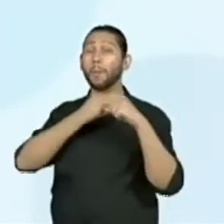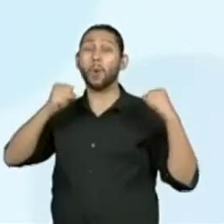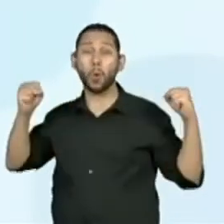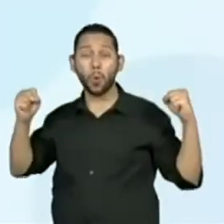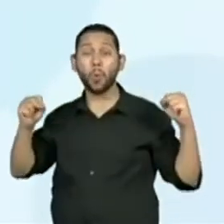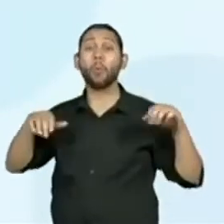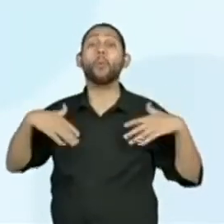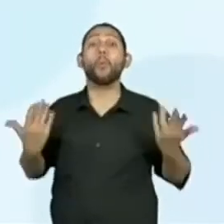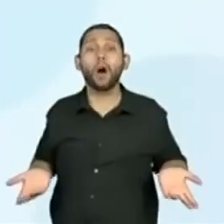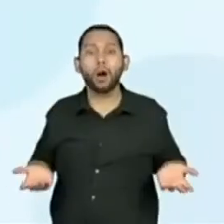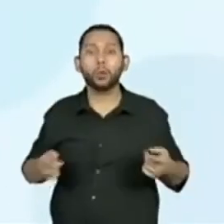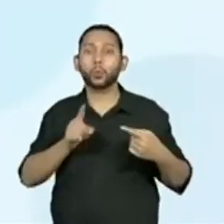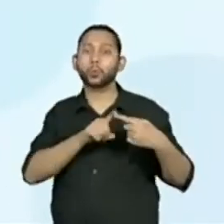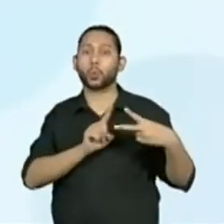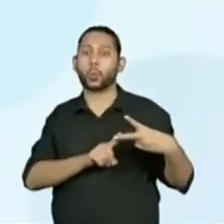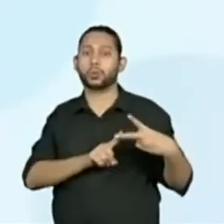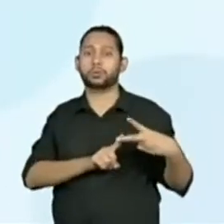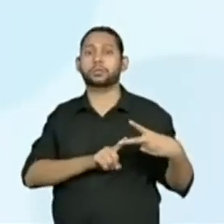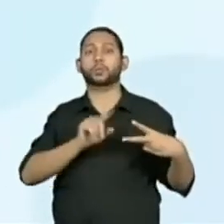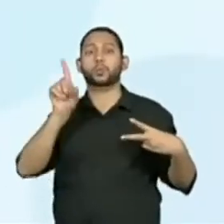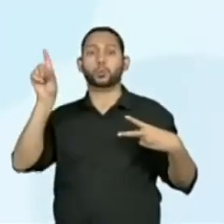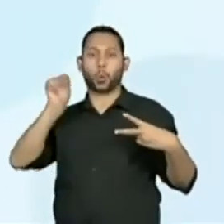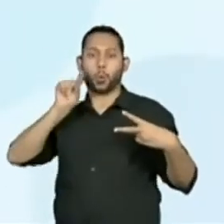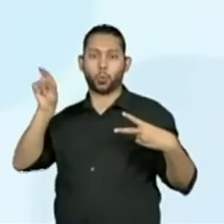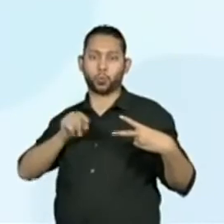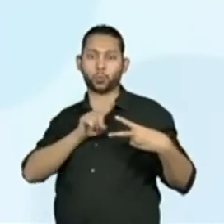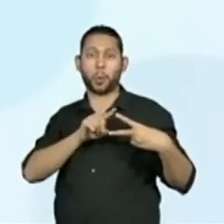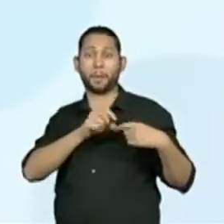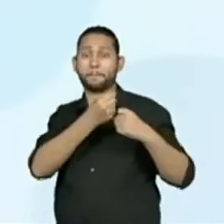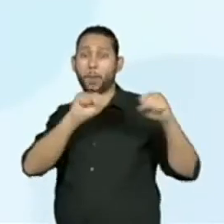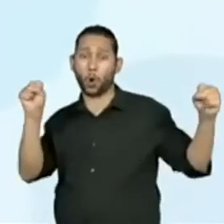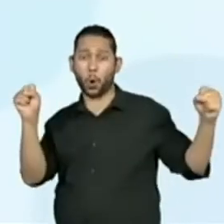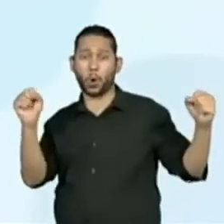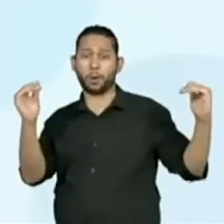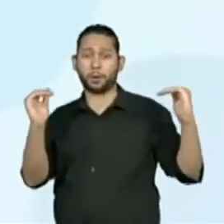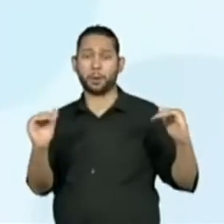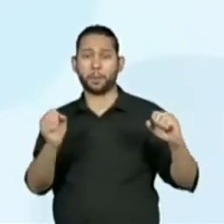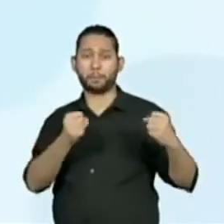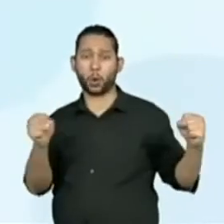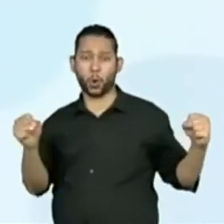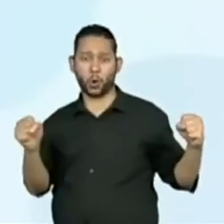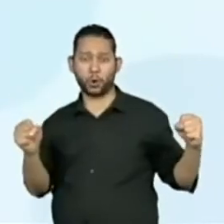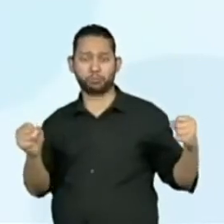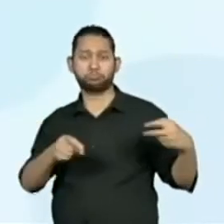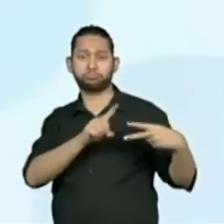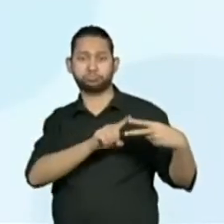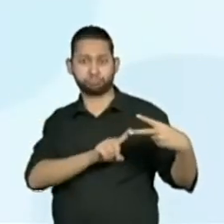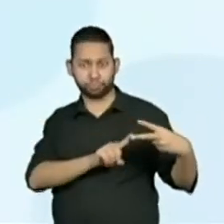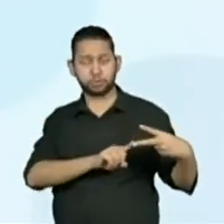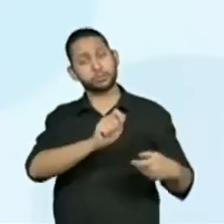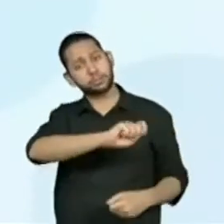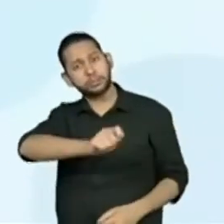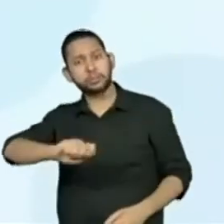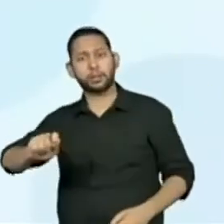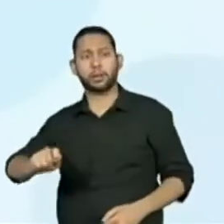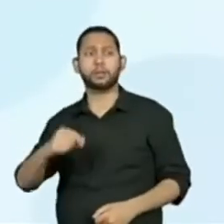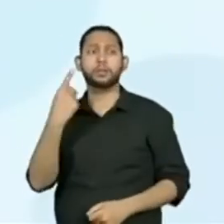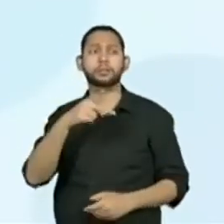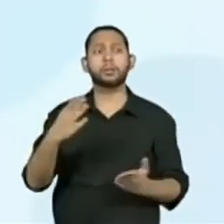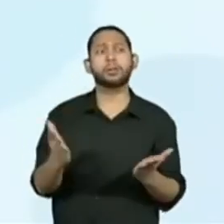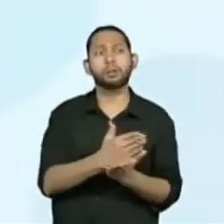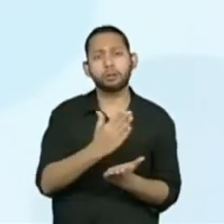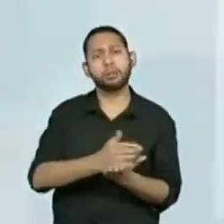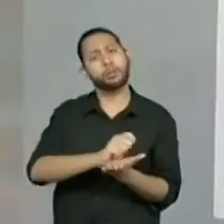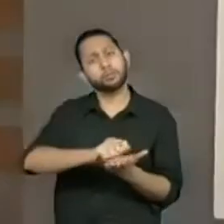no caderno ou no material de vocês, ok? Todos os exercícios dá para ser realizado no